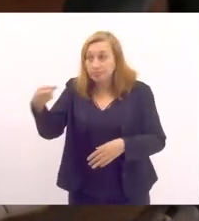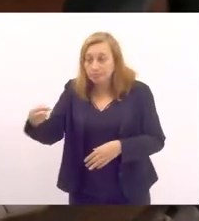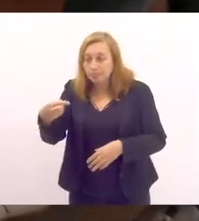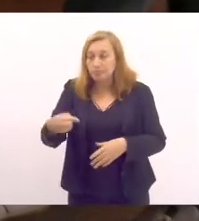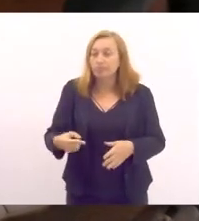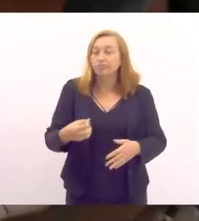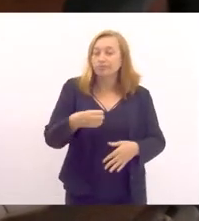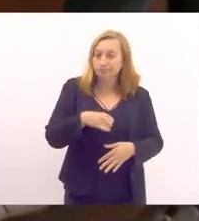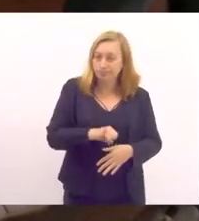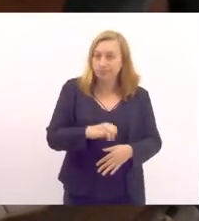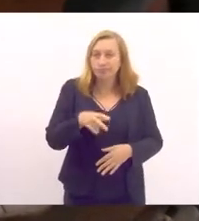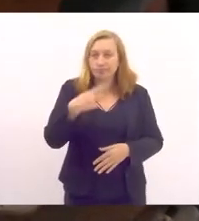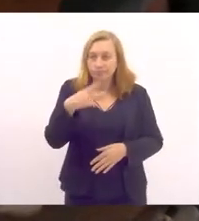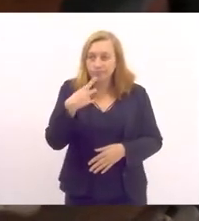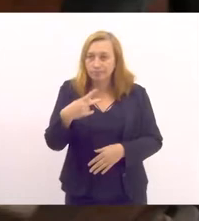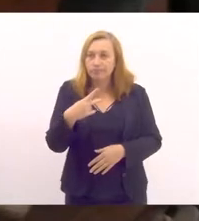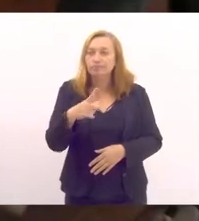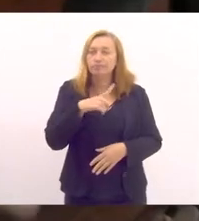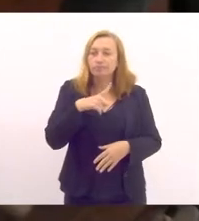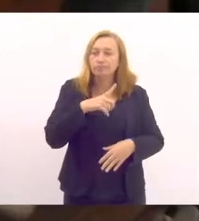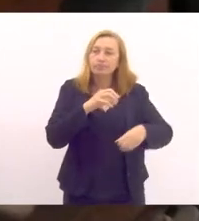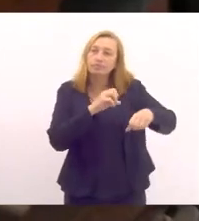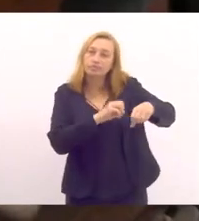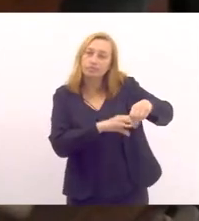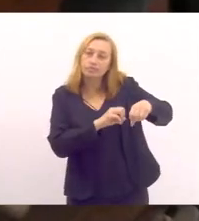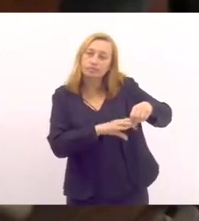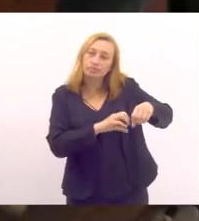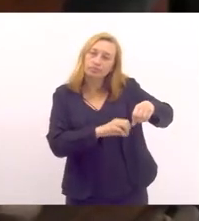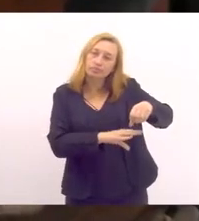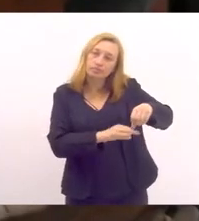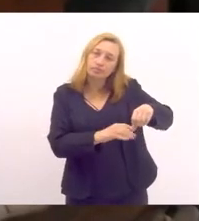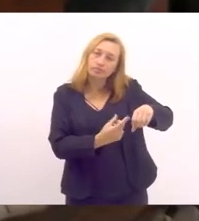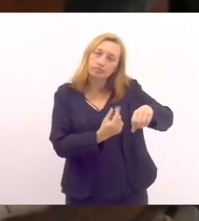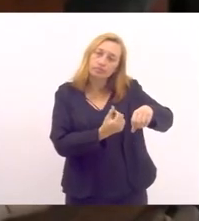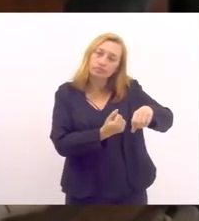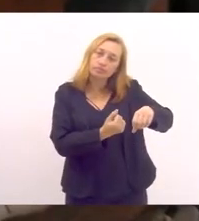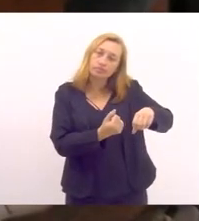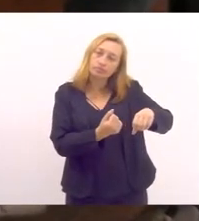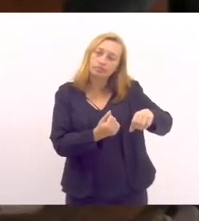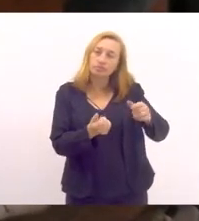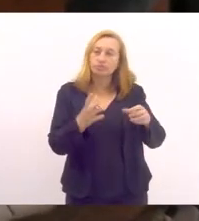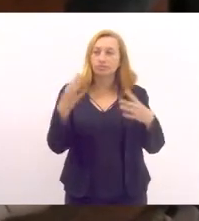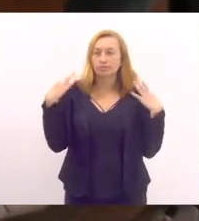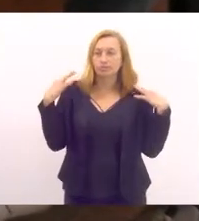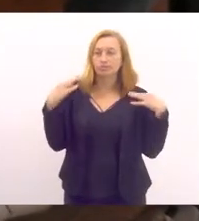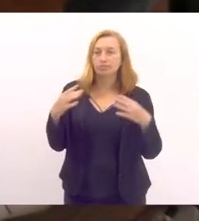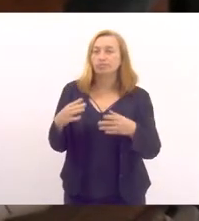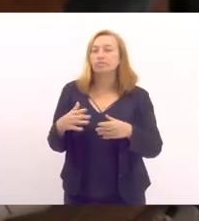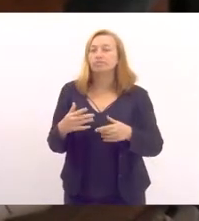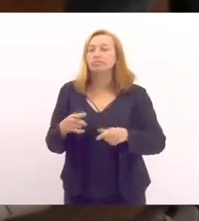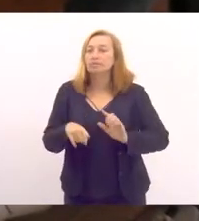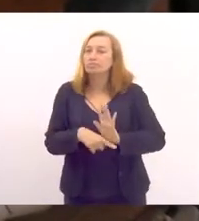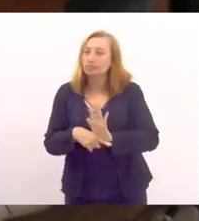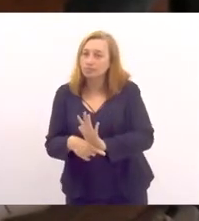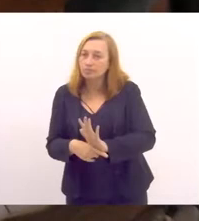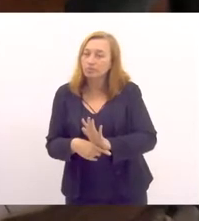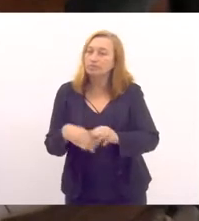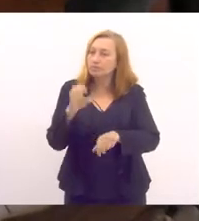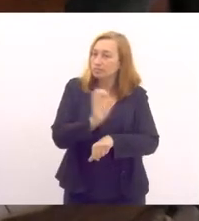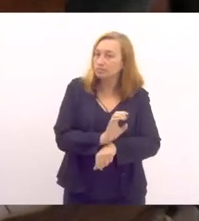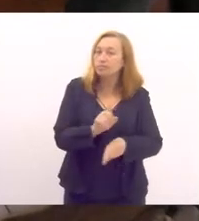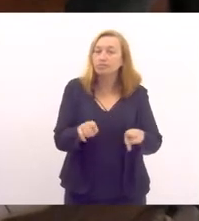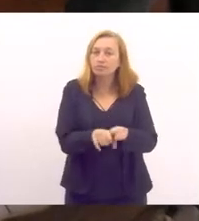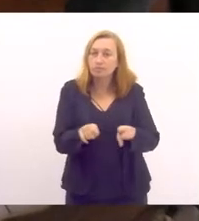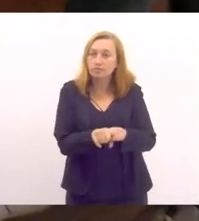Se a gente fala que vai ter um fundo estadual de turismo e ele serve, sabe para quê, Fábio? Além de ajudar o Estado, recursos